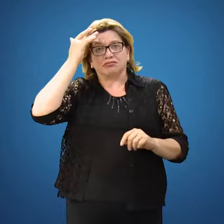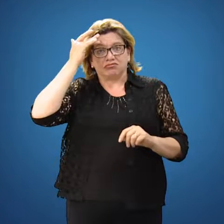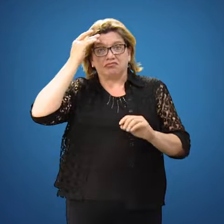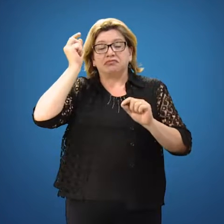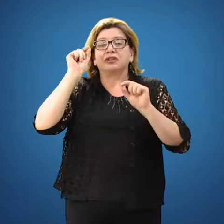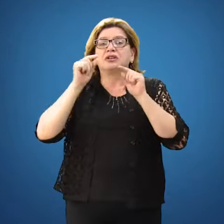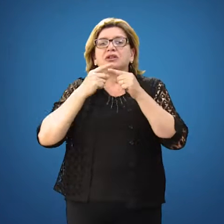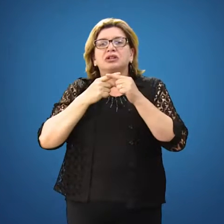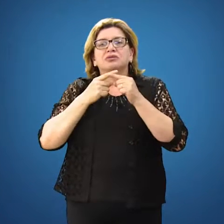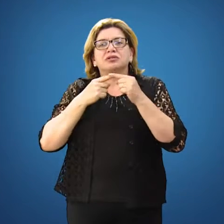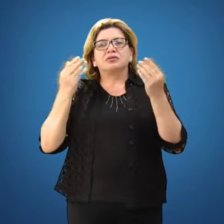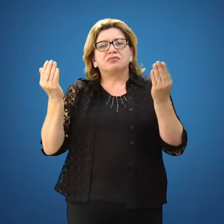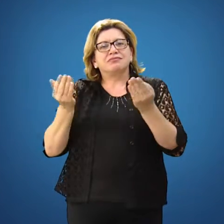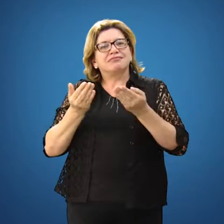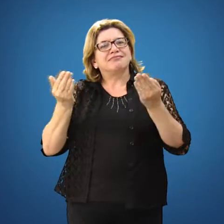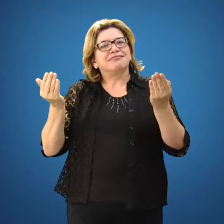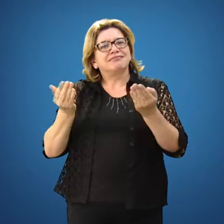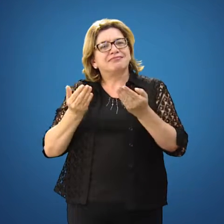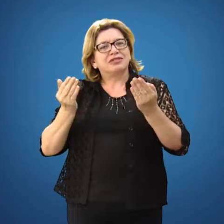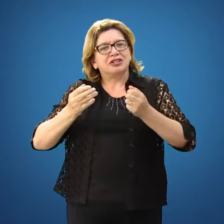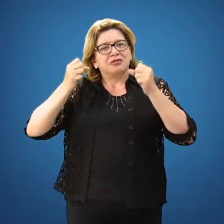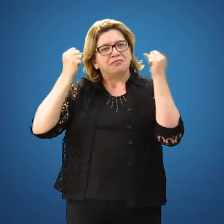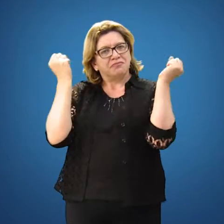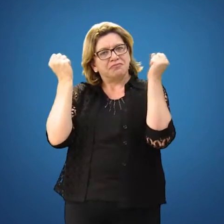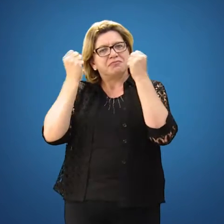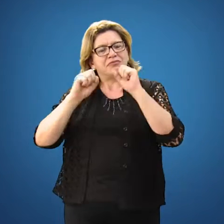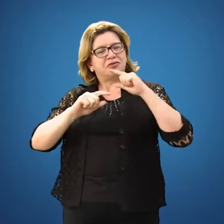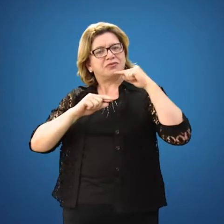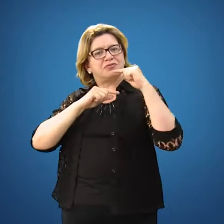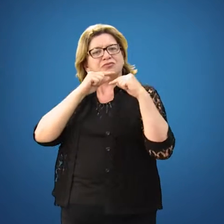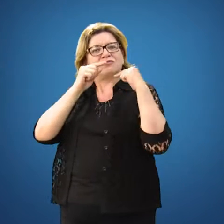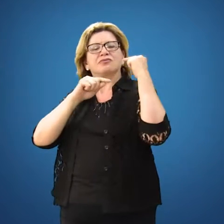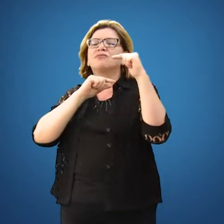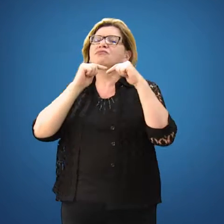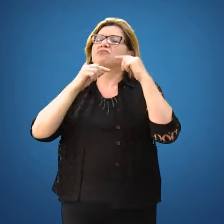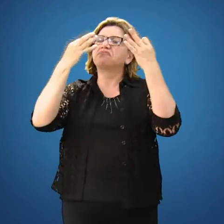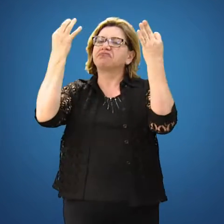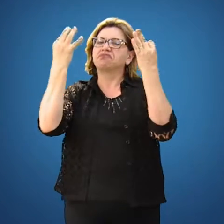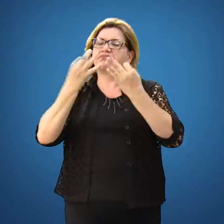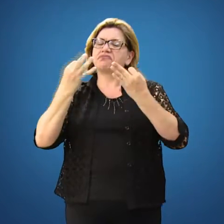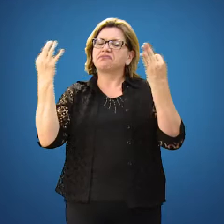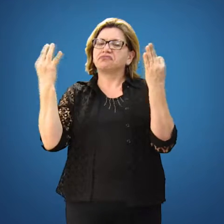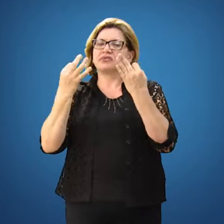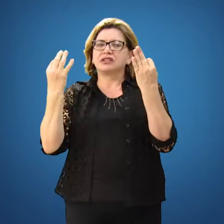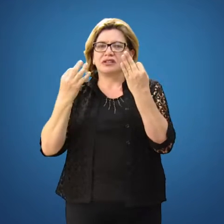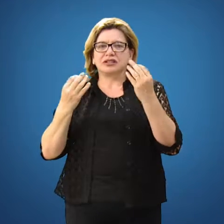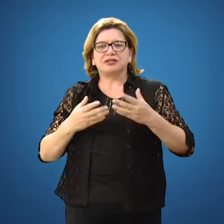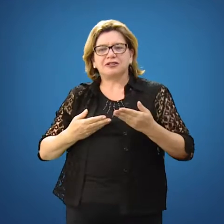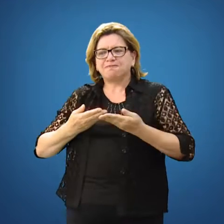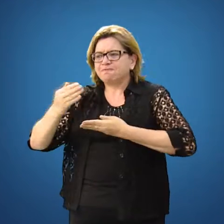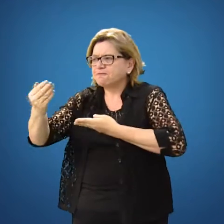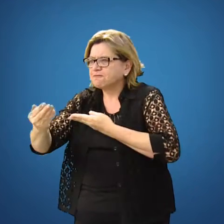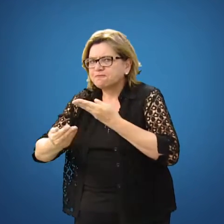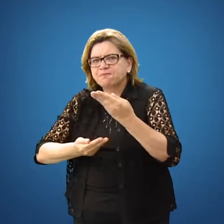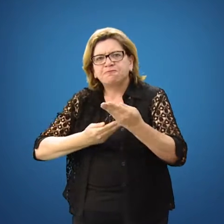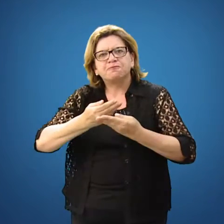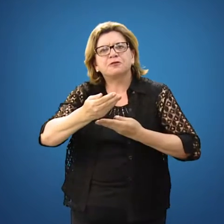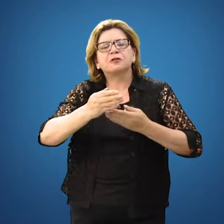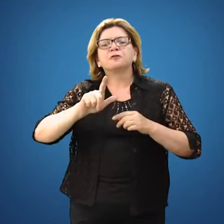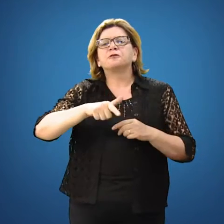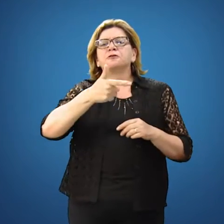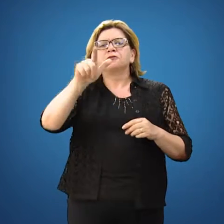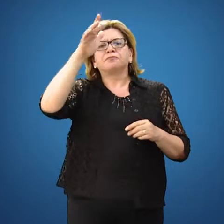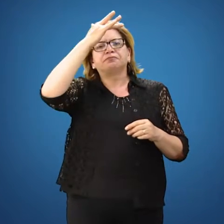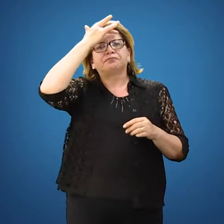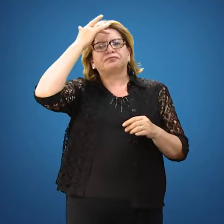outros para que hoje também possamos desenvolver bem o nosso trabalho. Então, essa interação com os outros, né? Esse